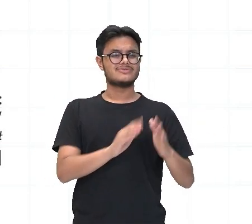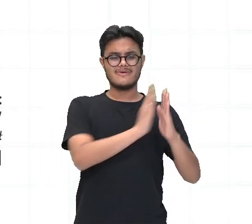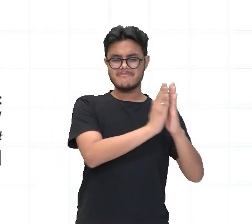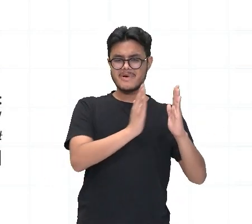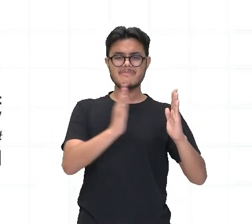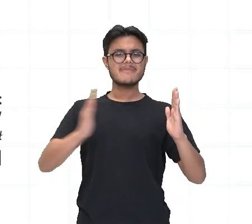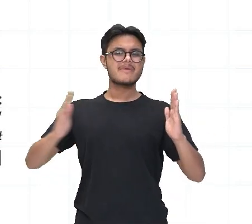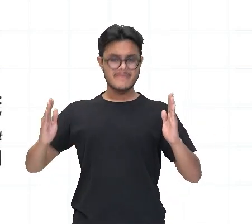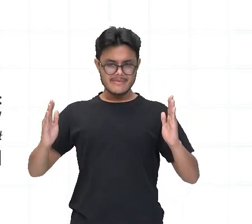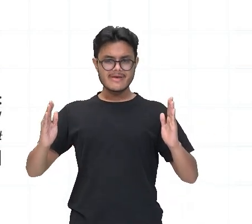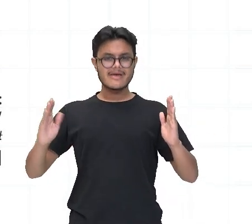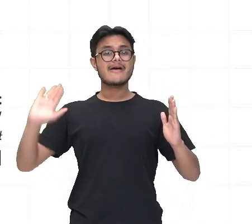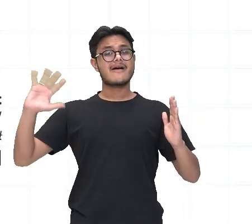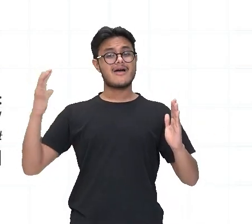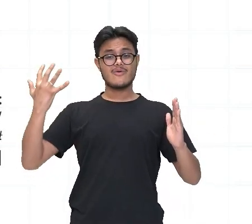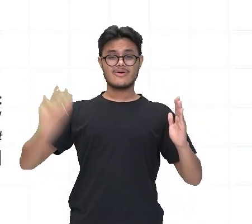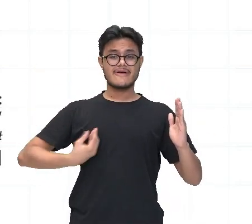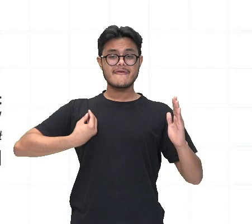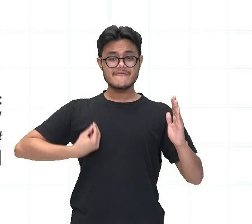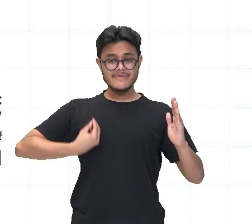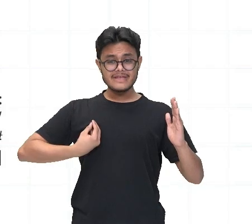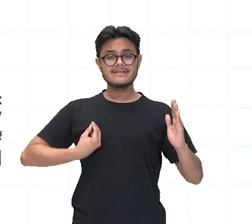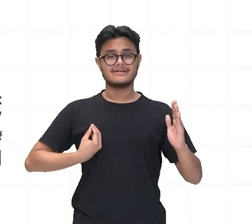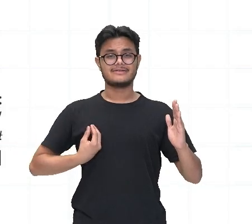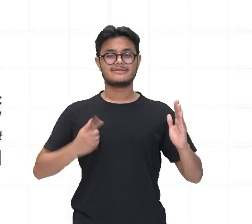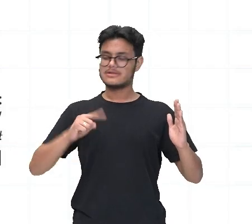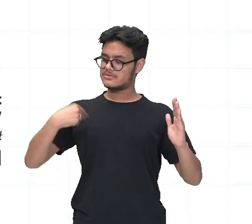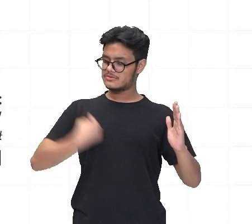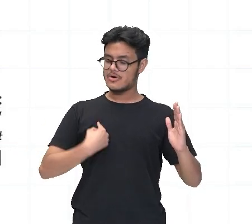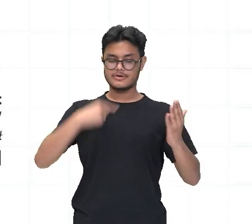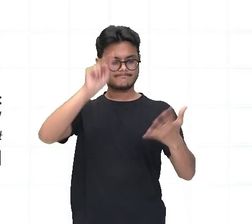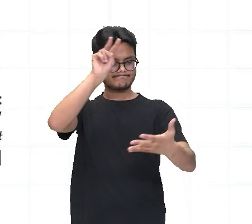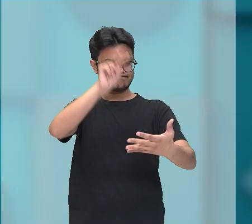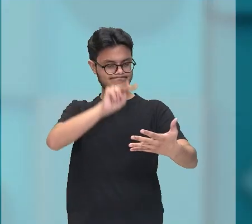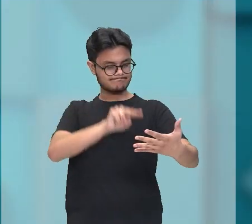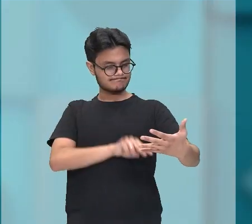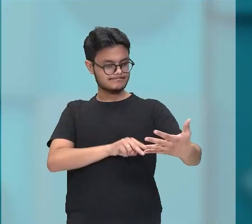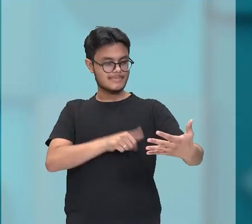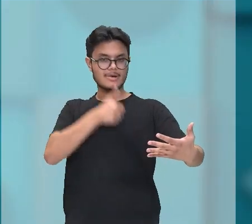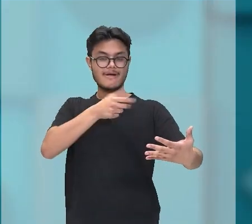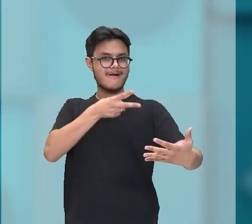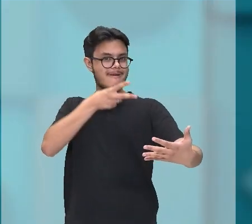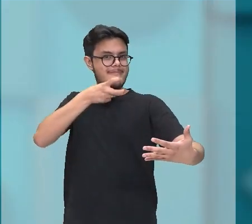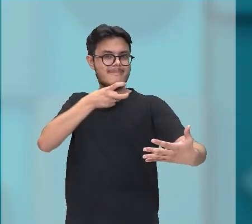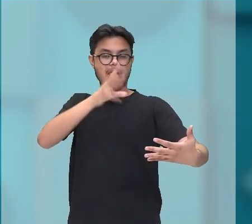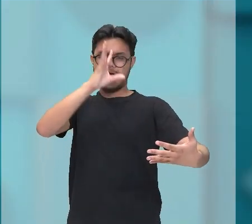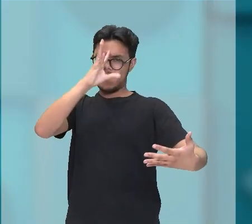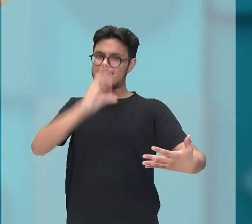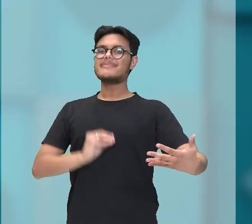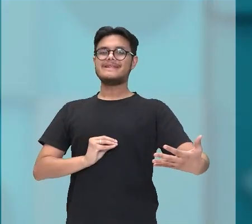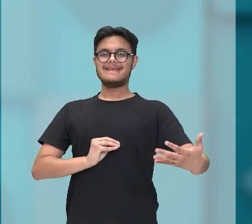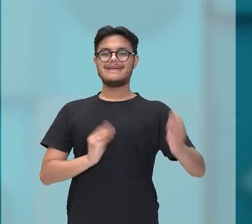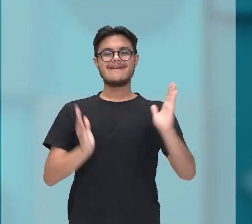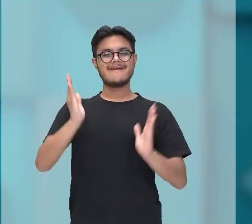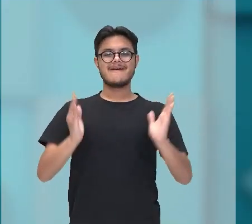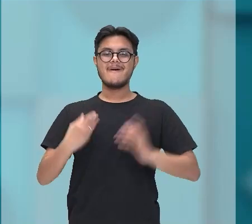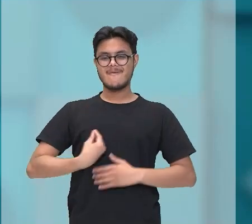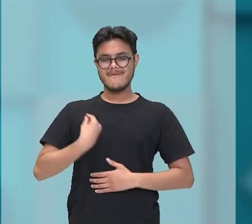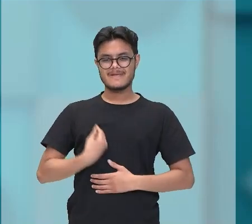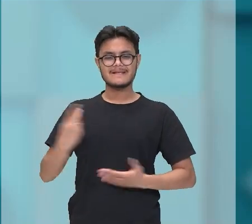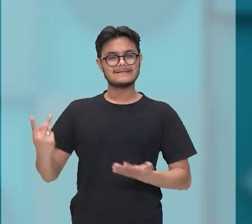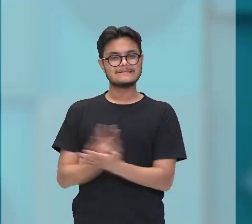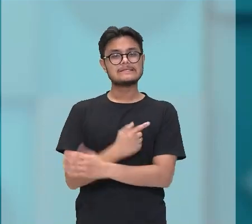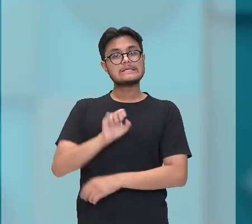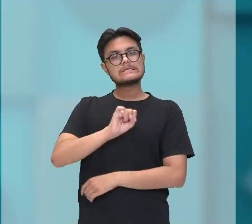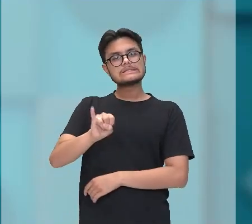sequenciar as ações, para que a gente entenda como é que cada coisa aconteceu, se durou muito tempo, se não